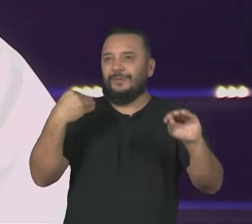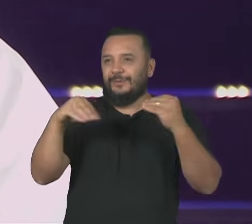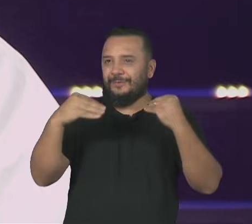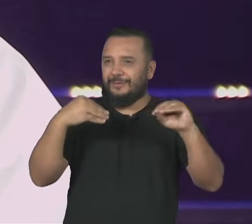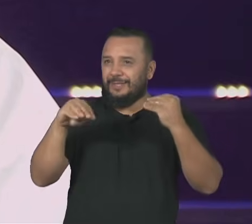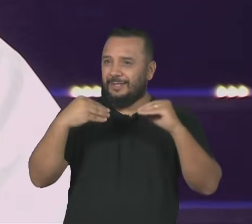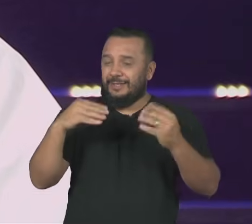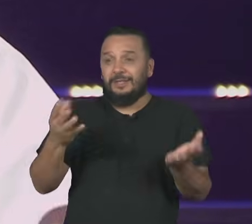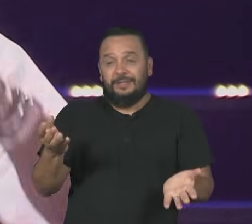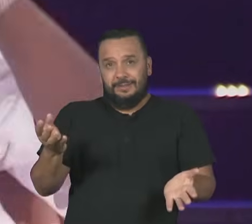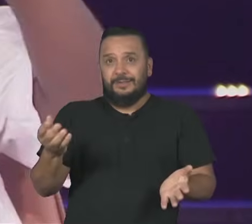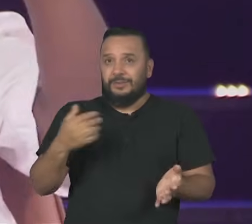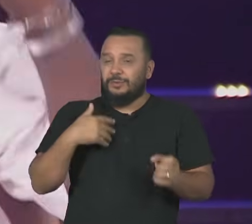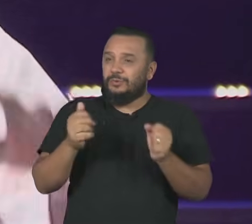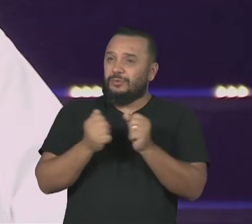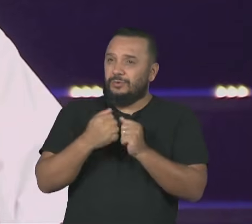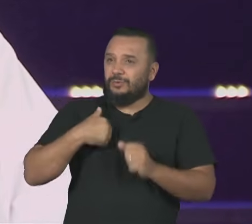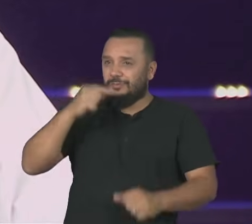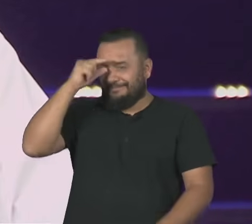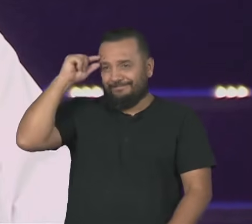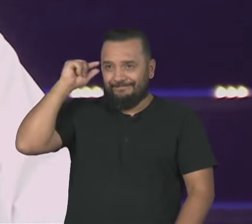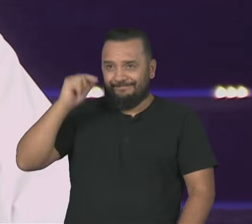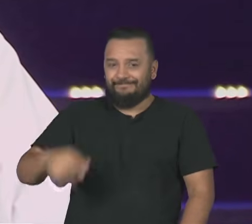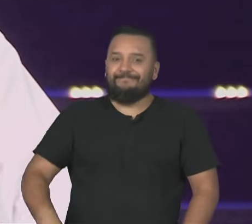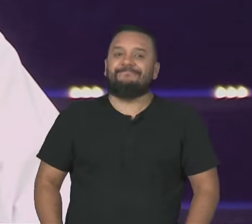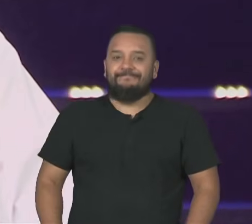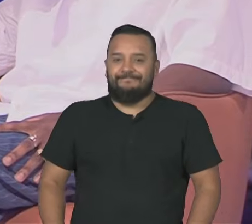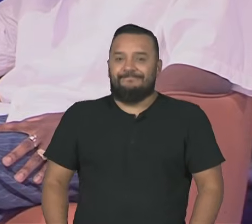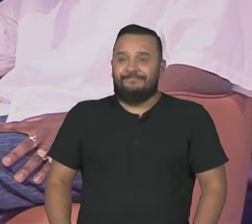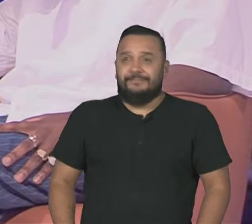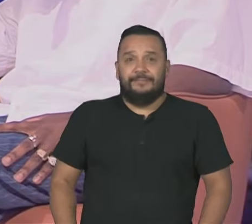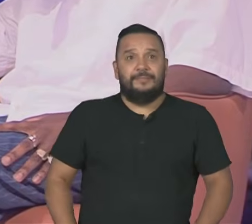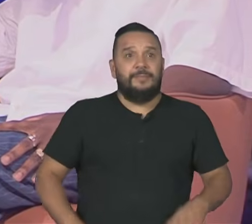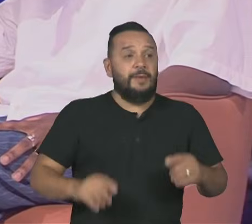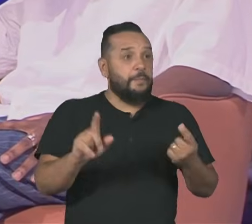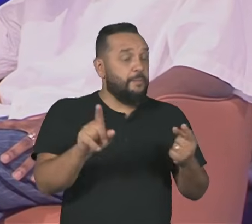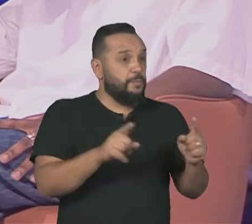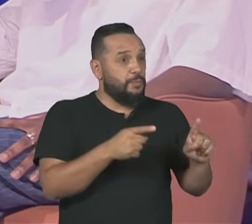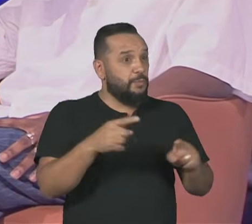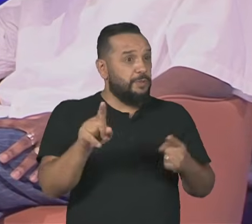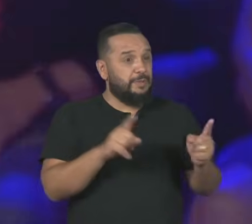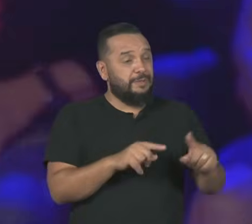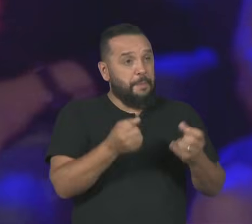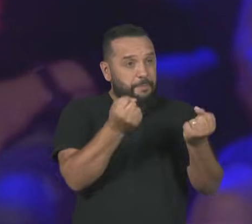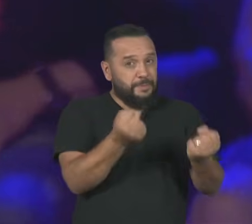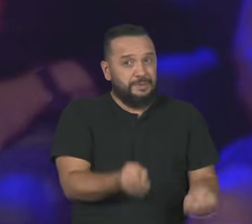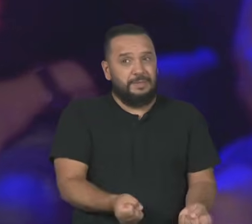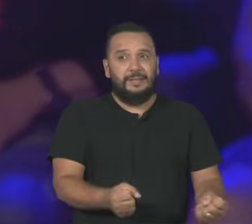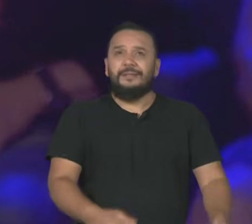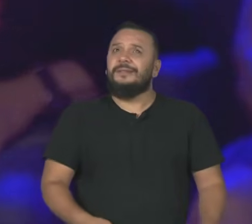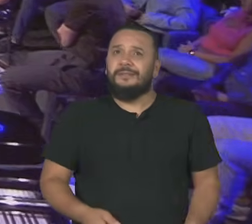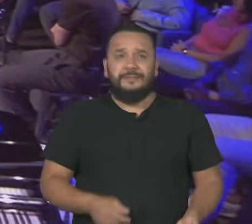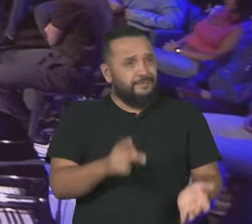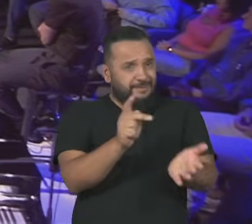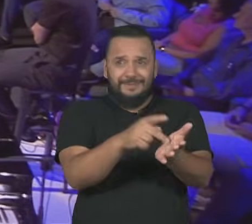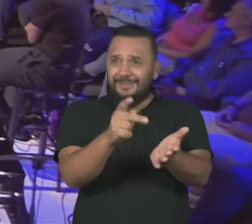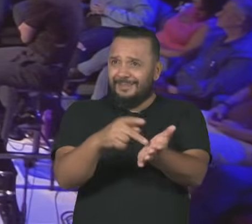ali com o meu ídolo maior assim, da minha vida. Mas a letra dói. Dói não,